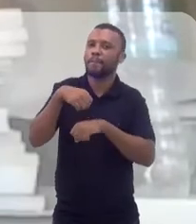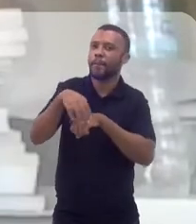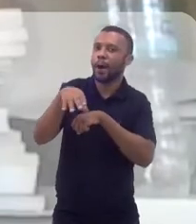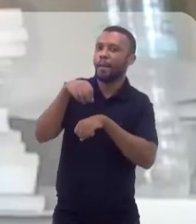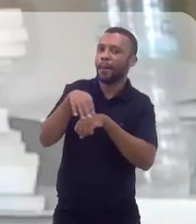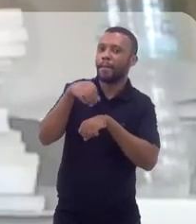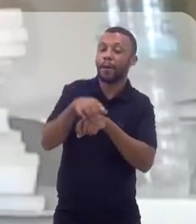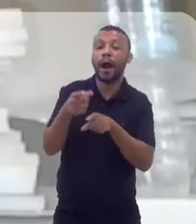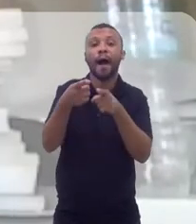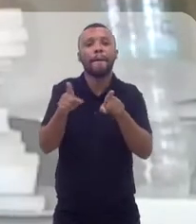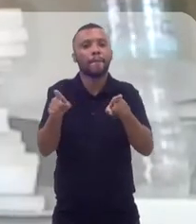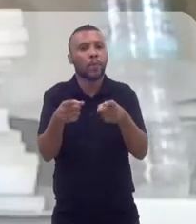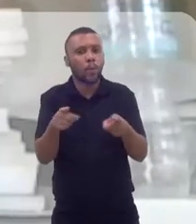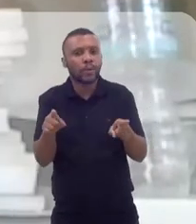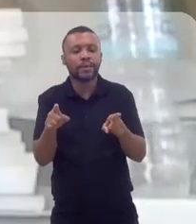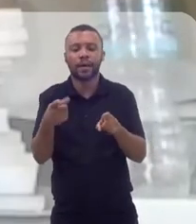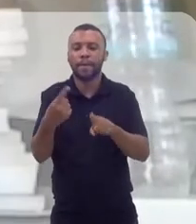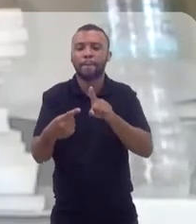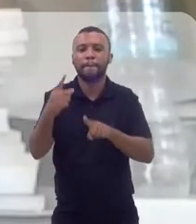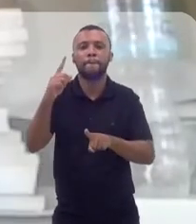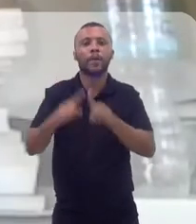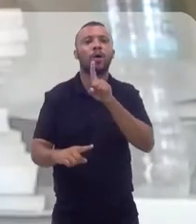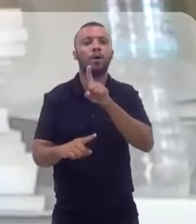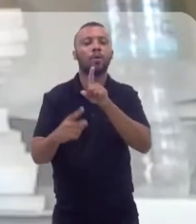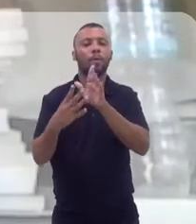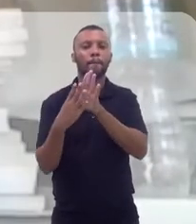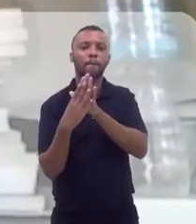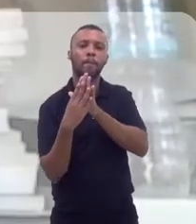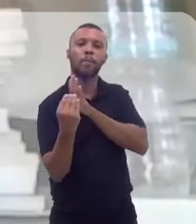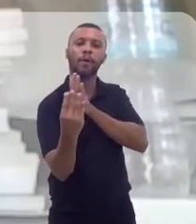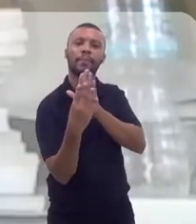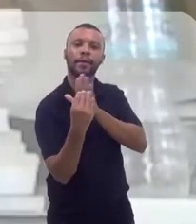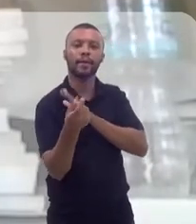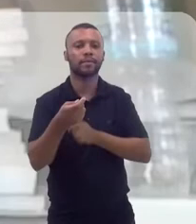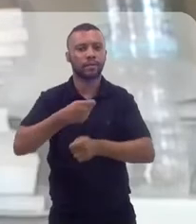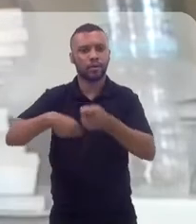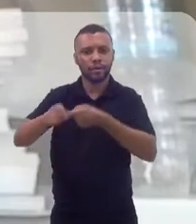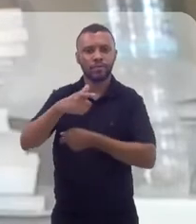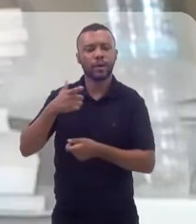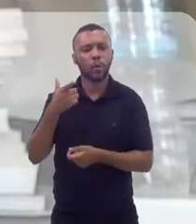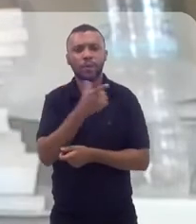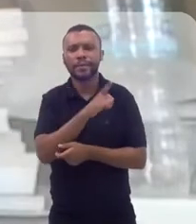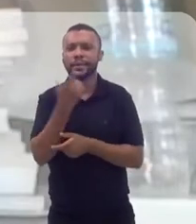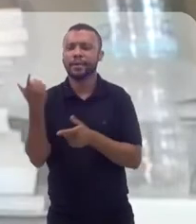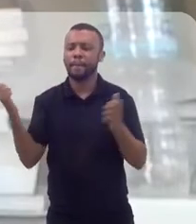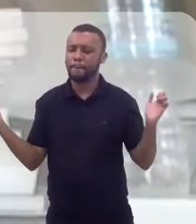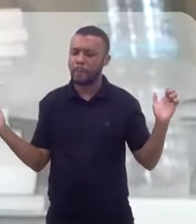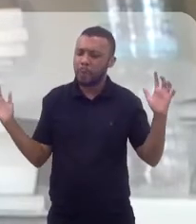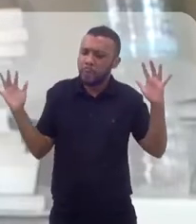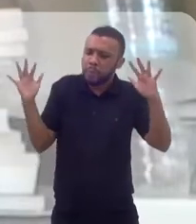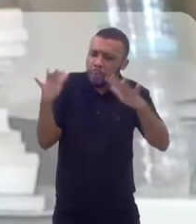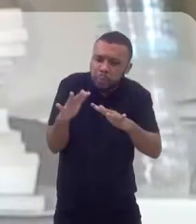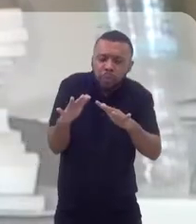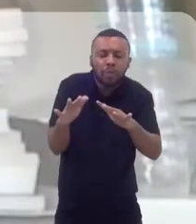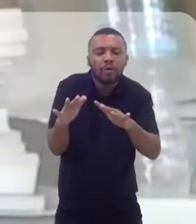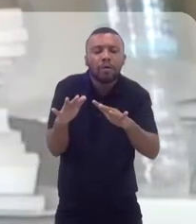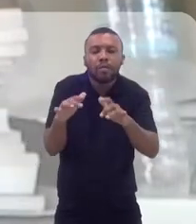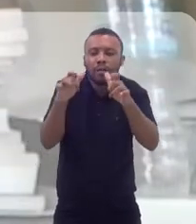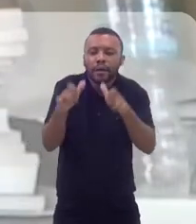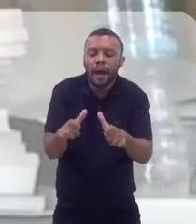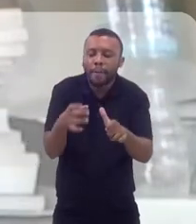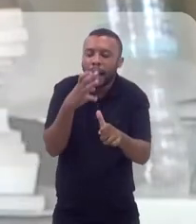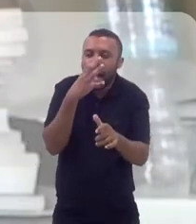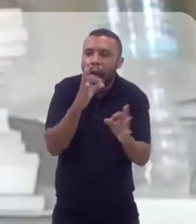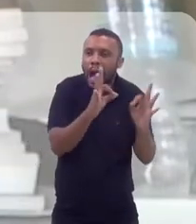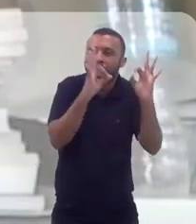a música mudou o modelo de negócio, você conseguir levar o público ao lugar tem um valor muito grande